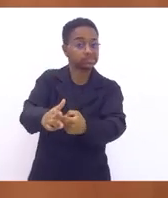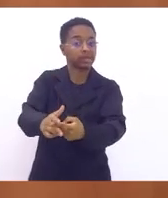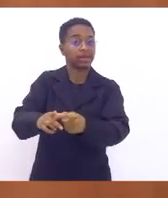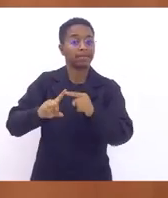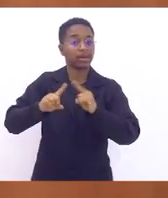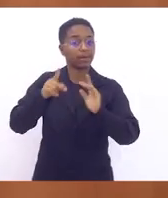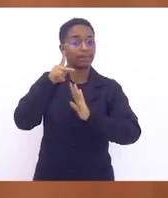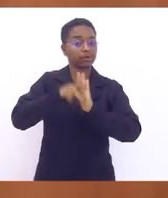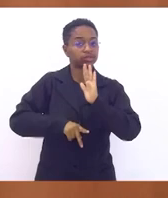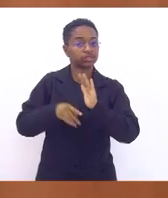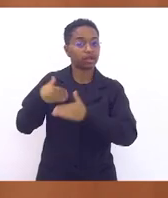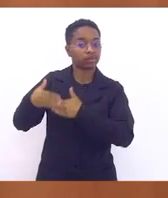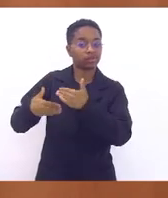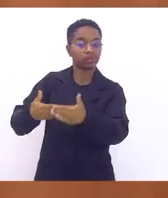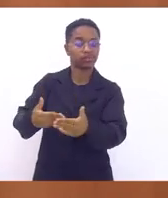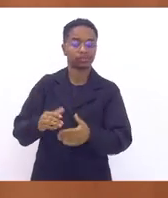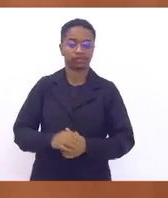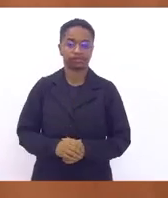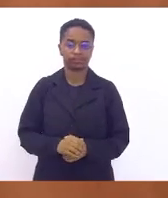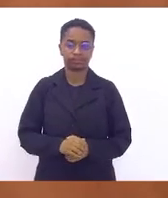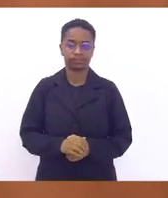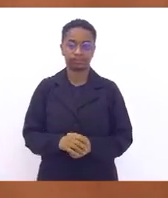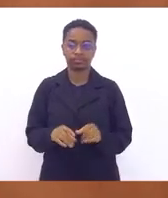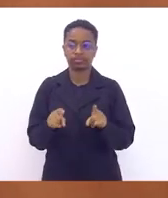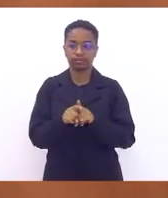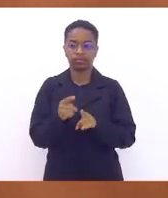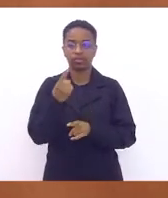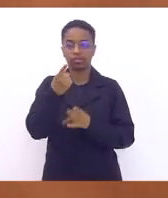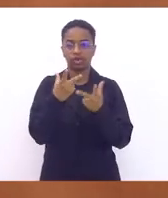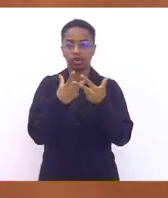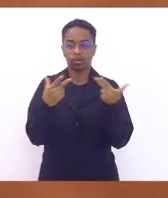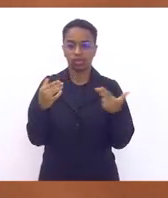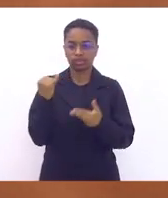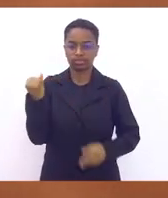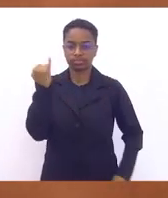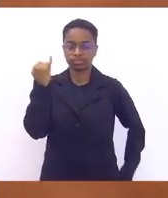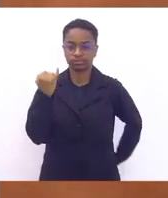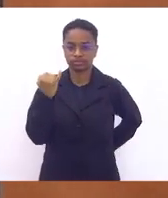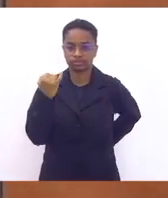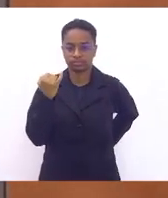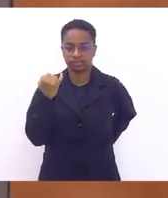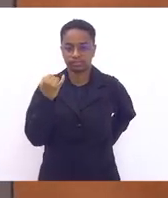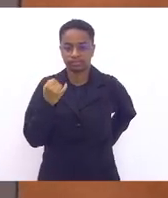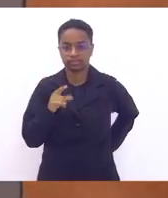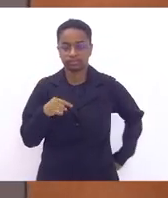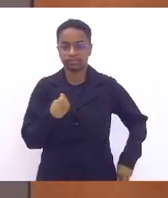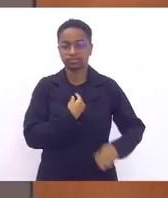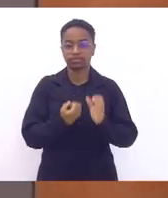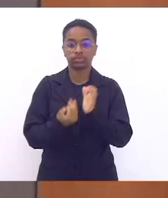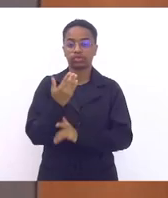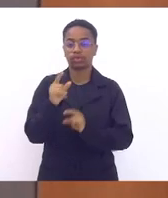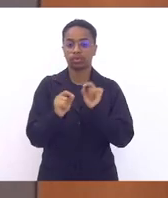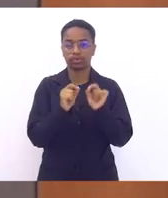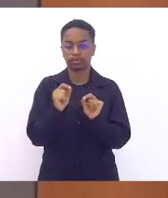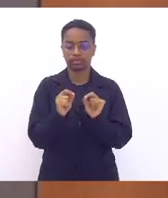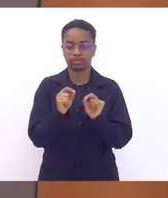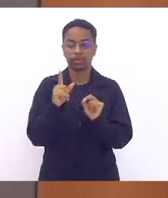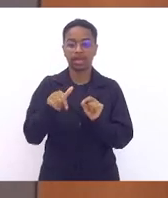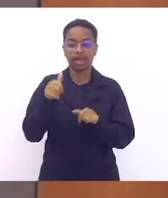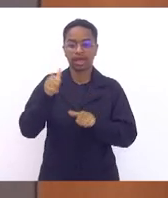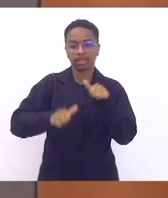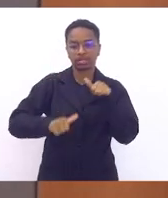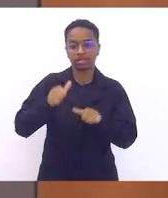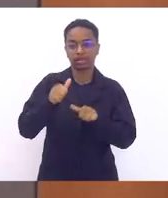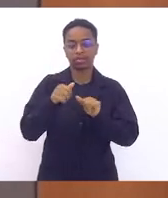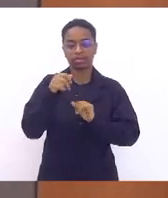projeto ia se desenvolvendo. E uma das coisas assim, mais importantes que a gente fez foi exatamente essa revisão